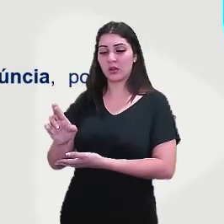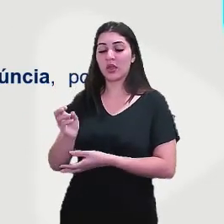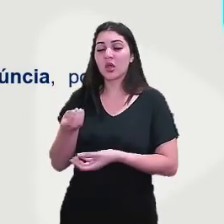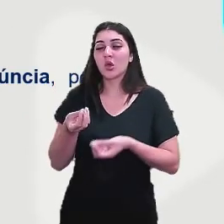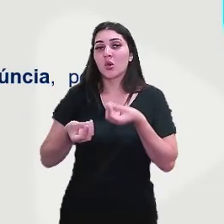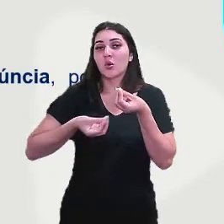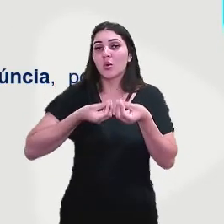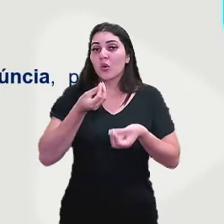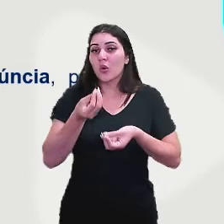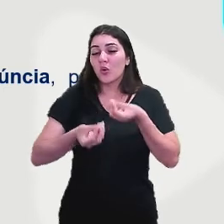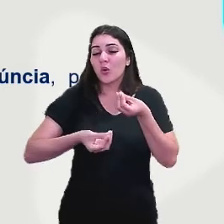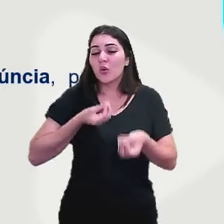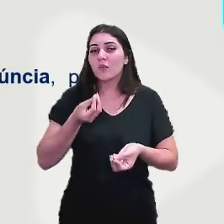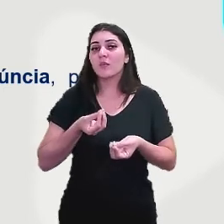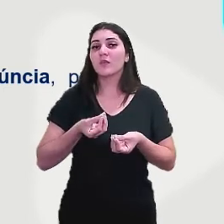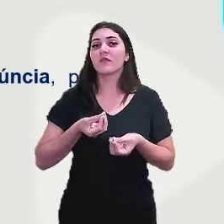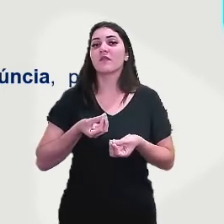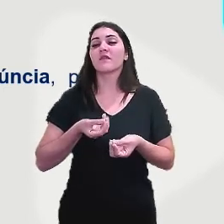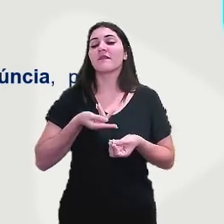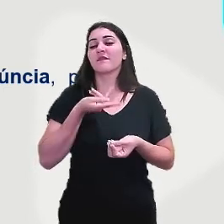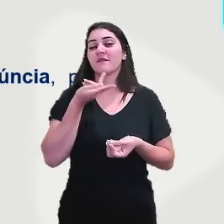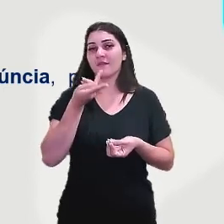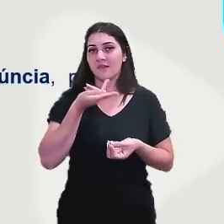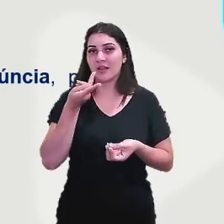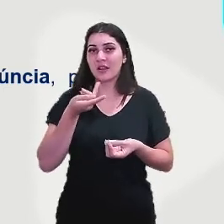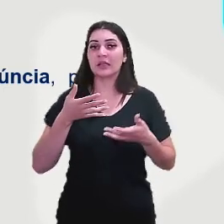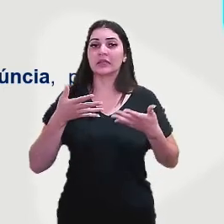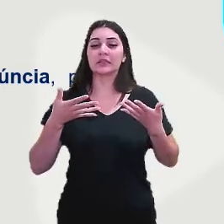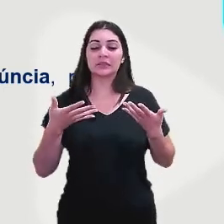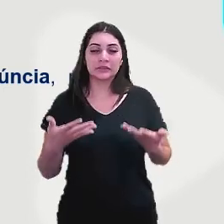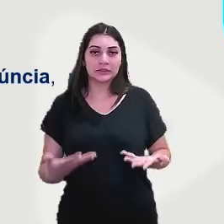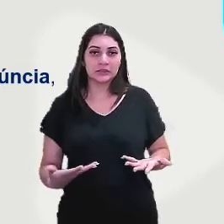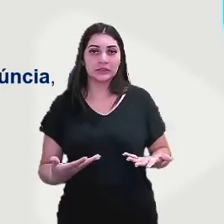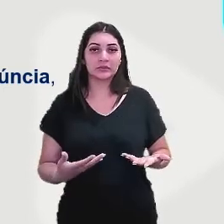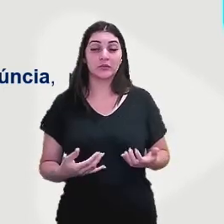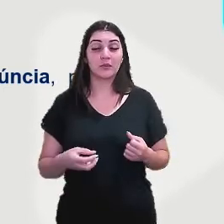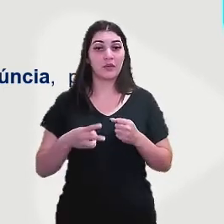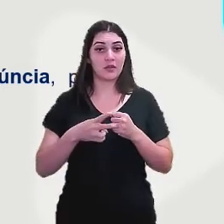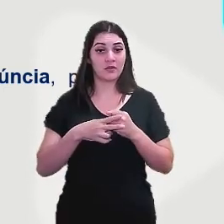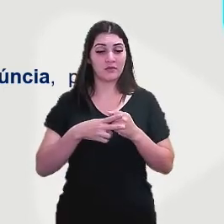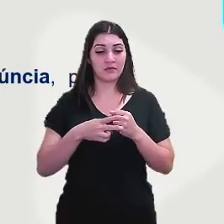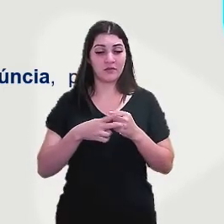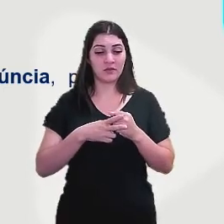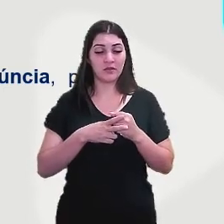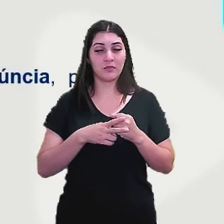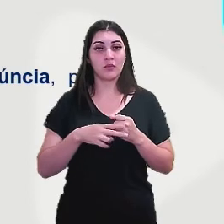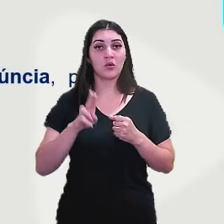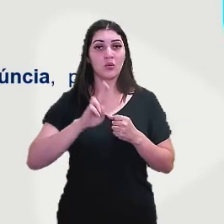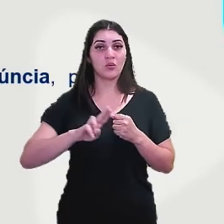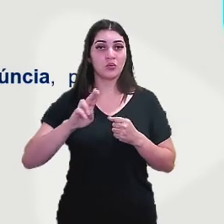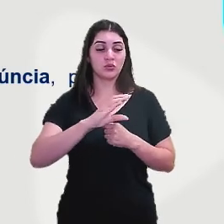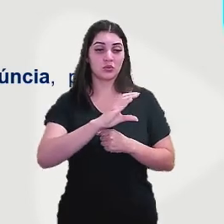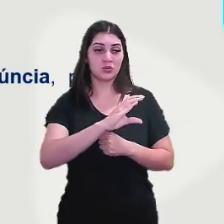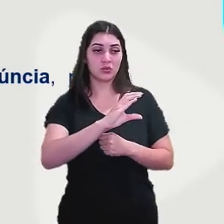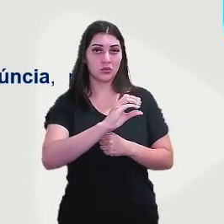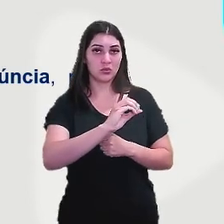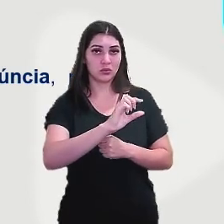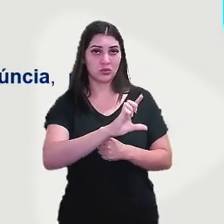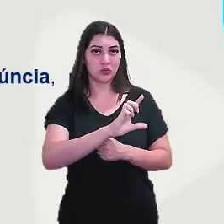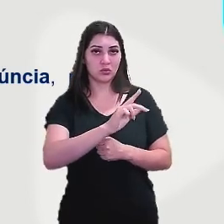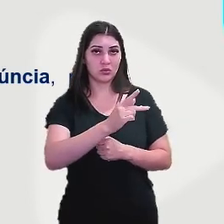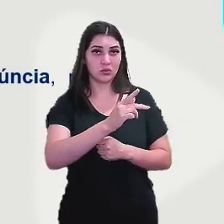como você vai pronunciar. Então, para verbo, eu uso colher. Vou colher